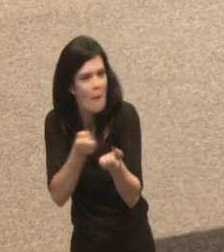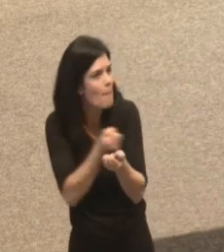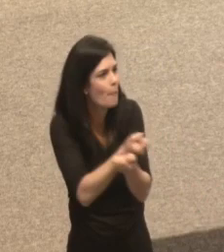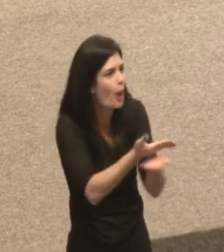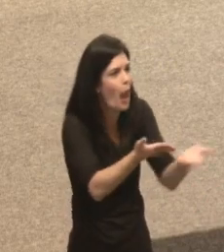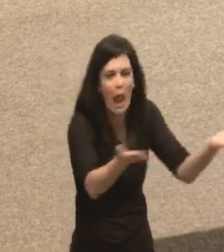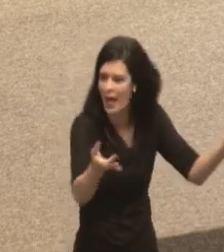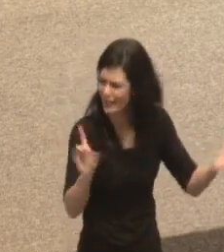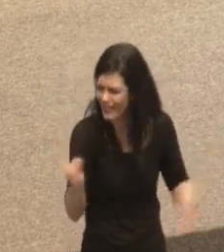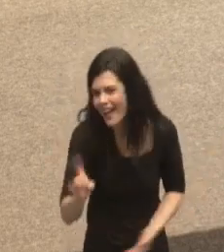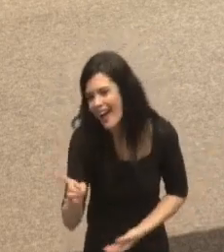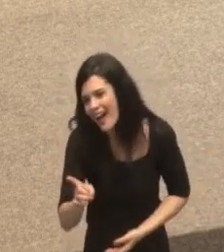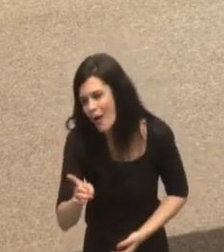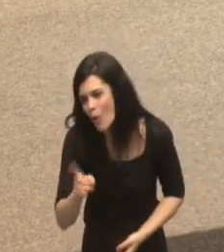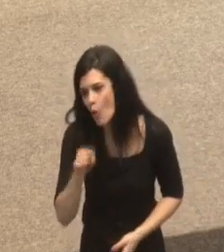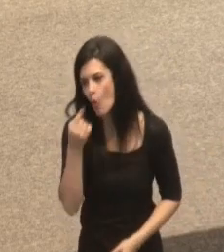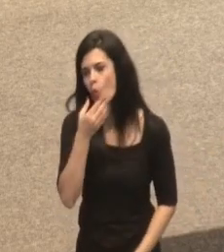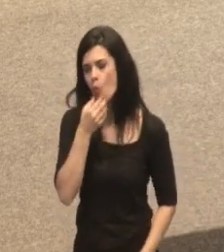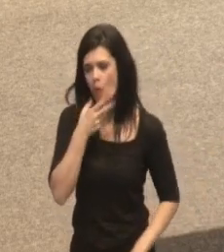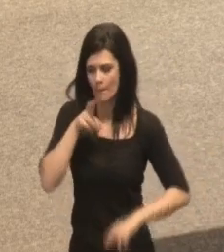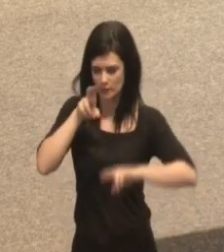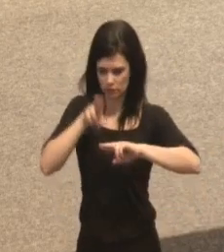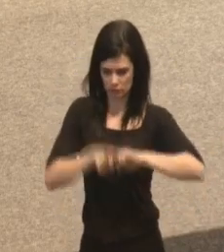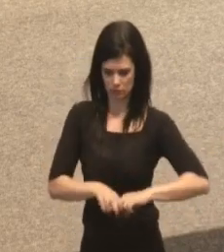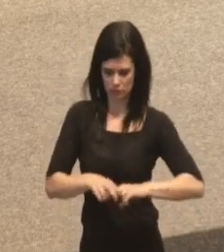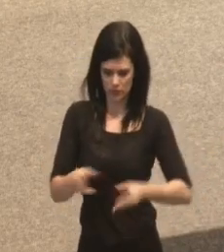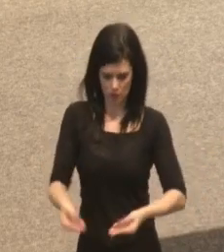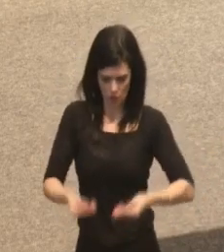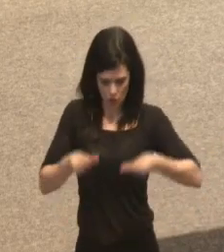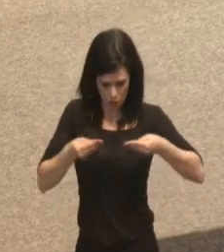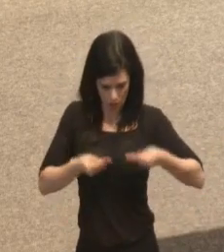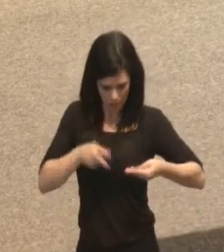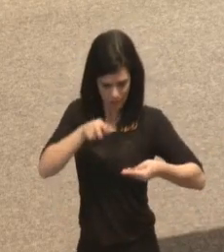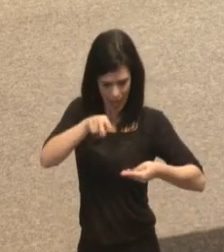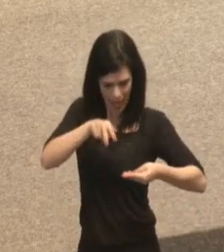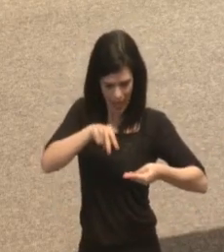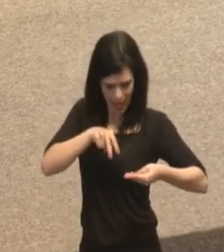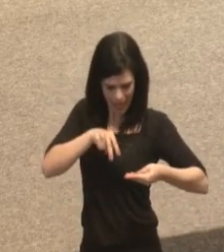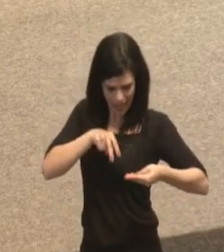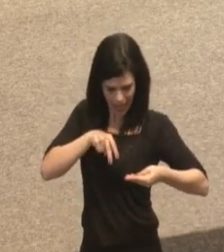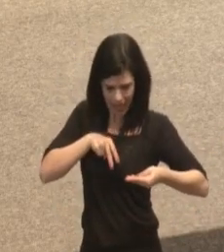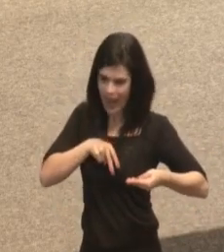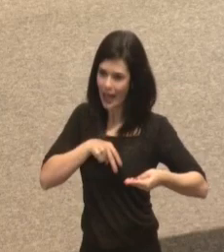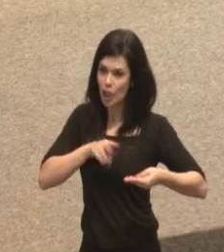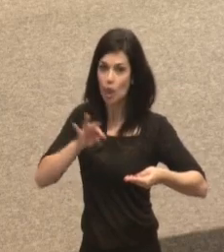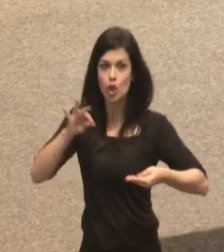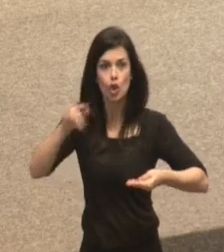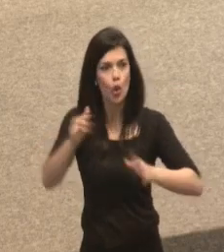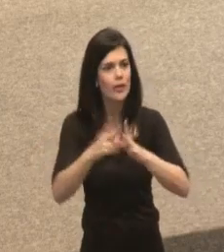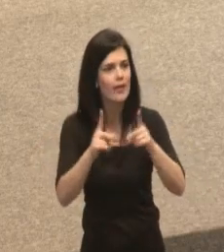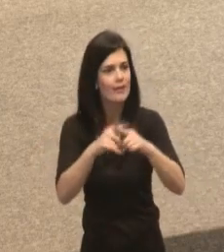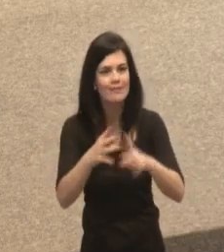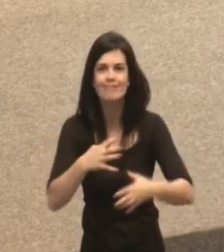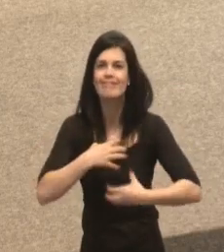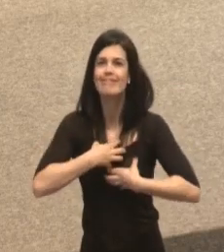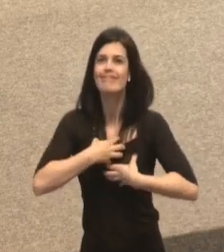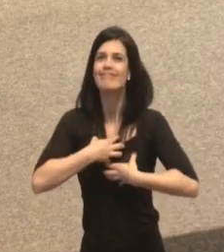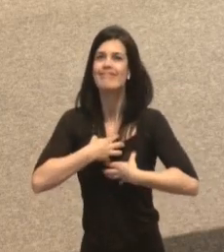lá e alguém foi ler aquela carta para eles. E a igreja foi abençoada e encorajada.